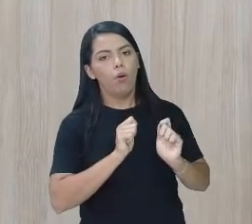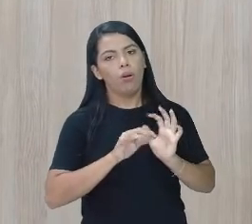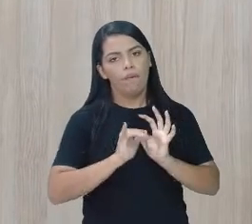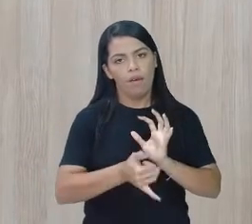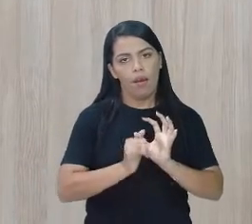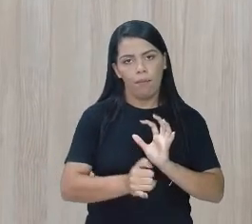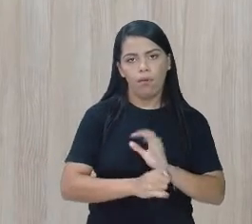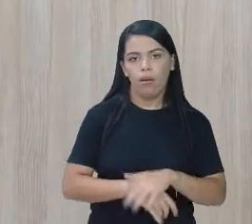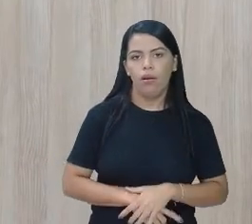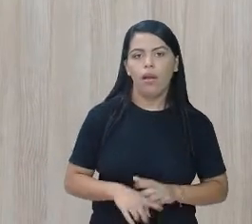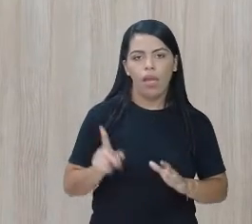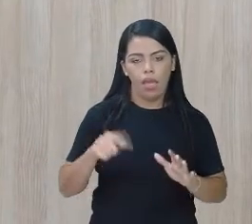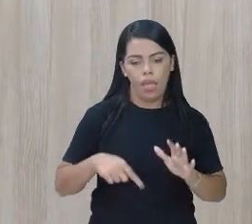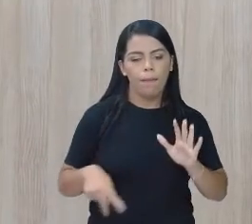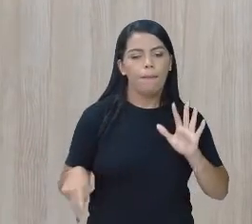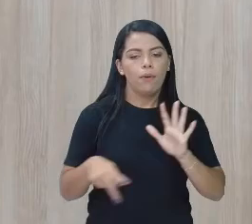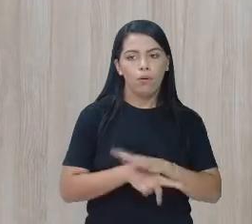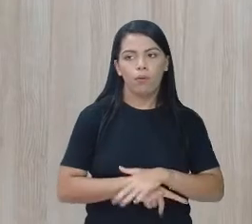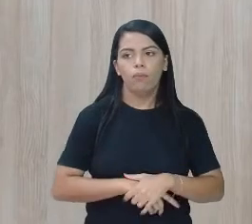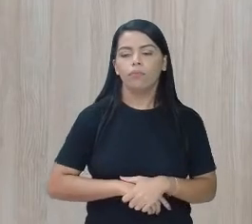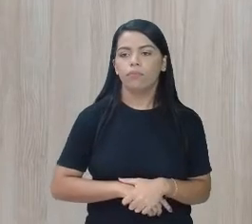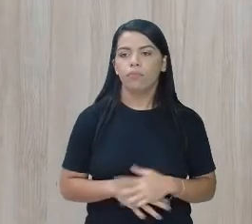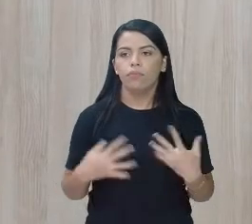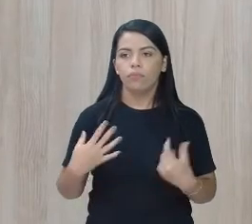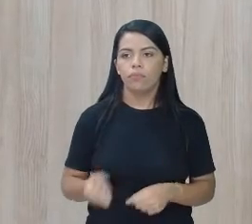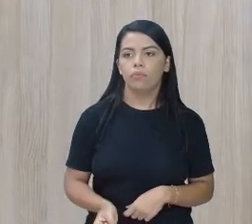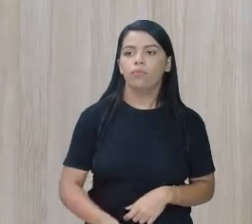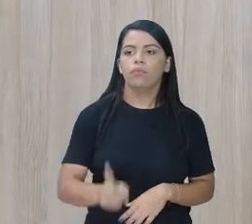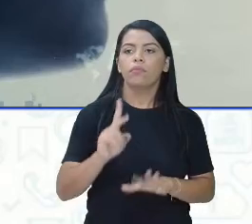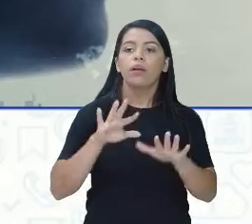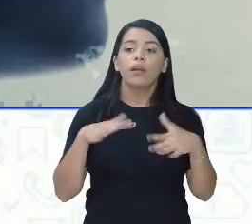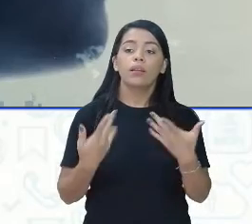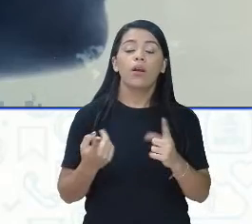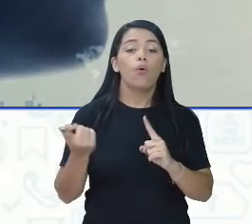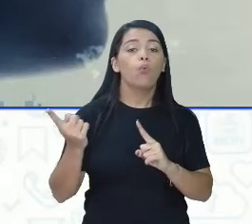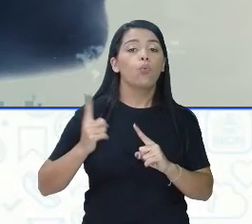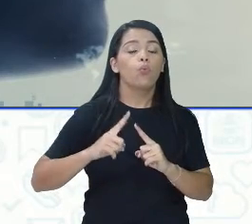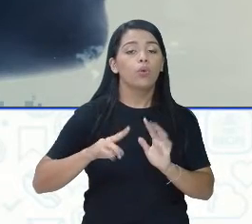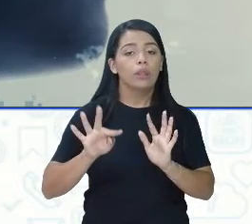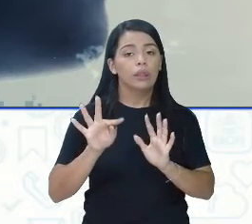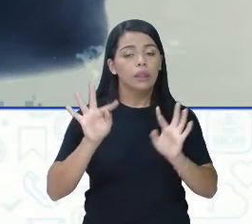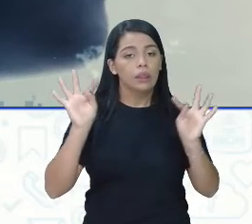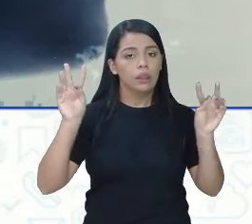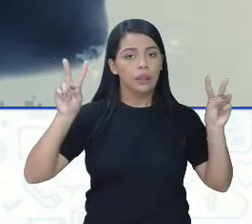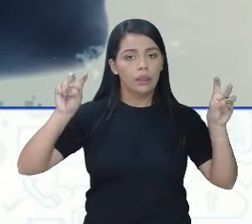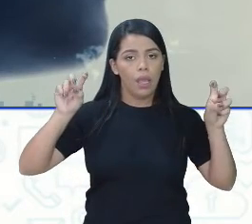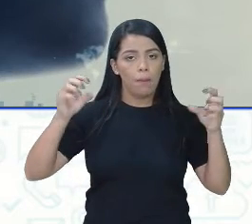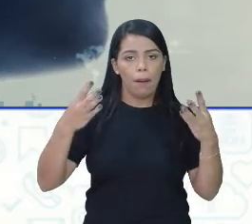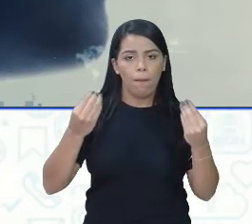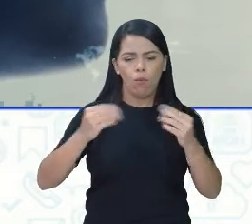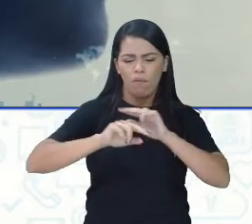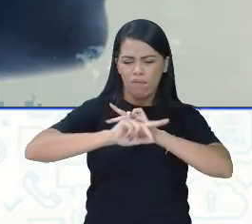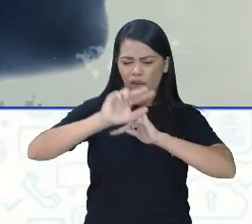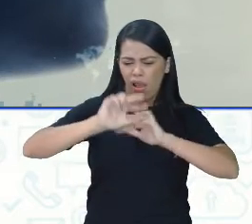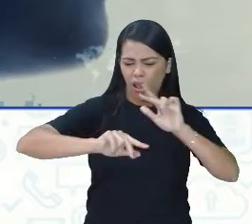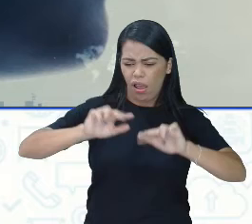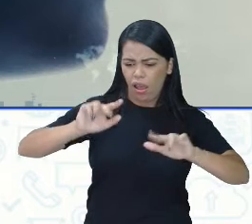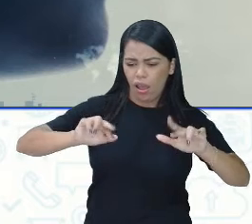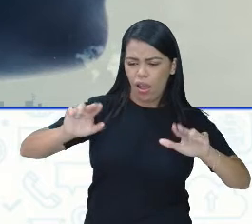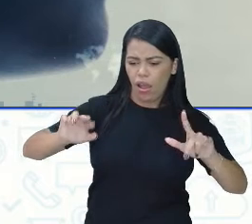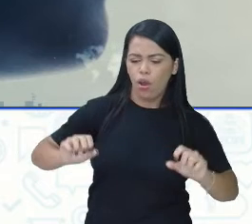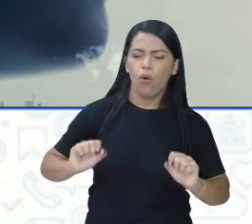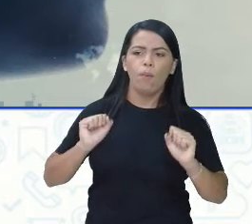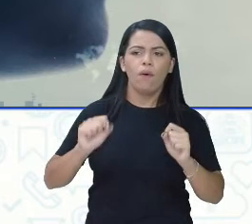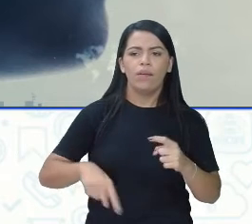fábula. Vamos continuar. A temática é bastante variada. A vitória da inteligência sobre a força,